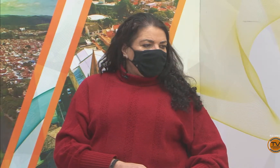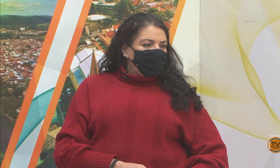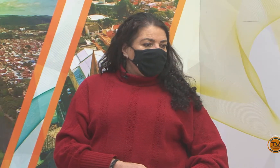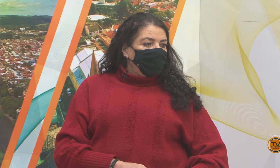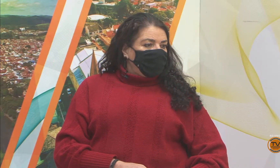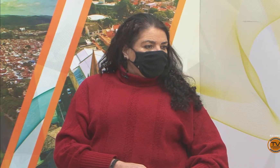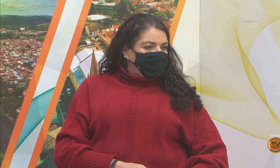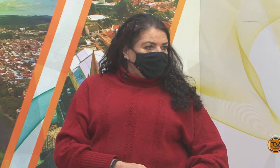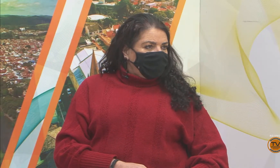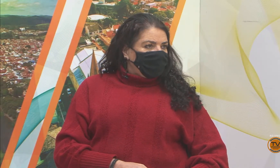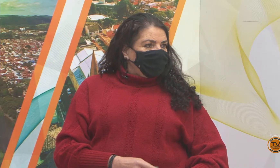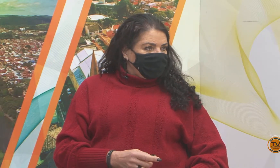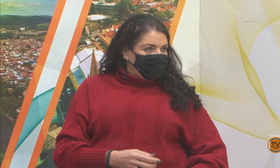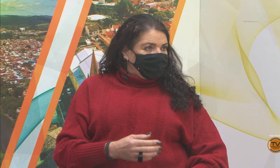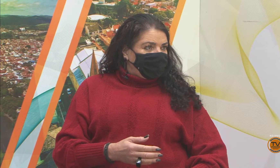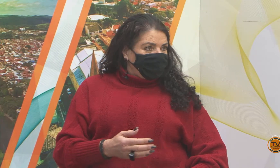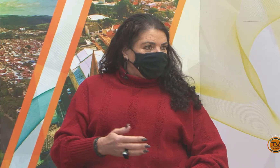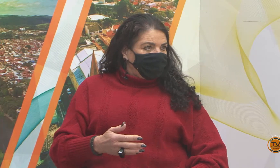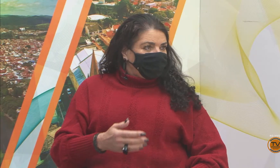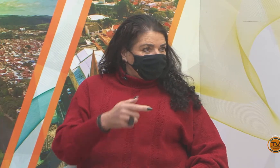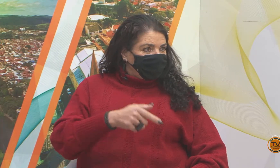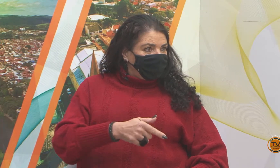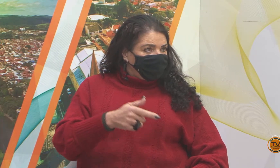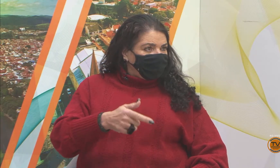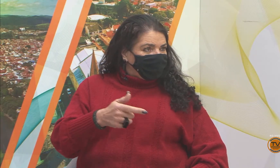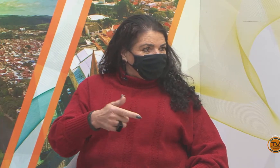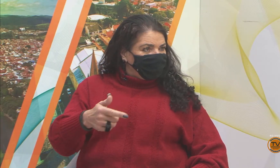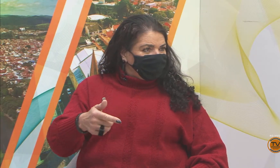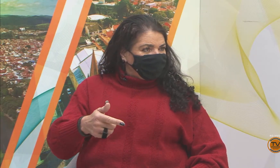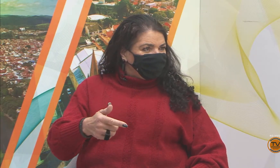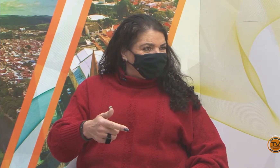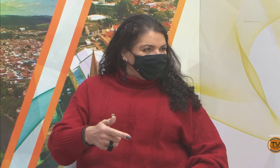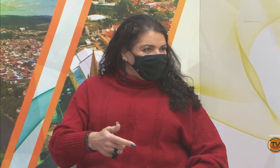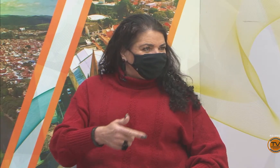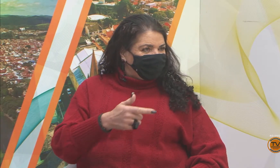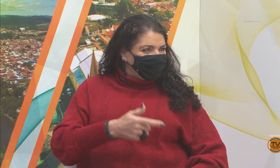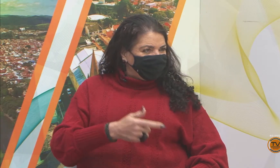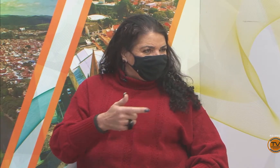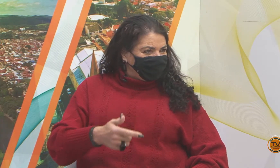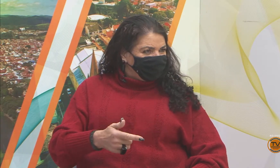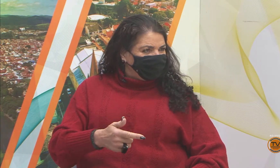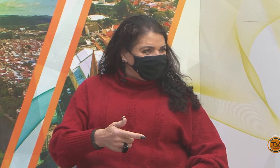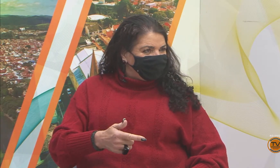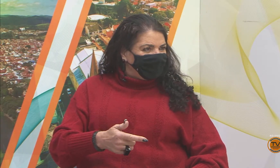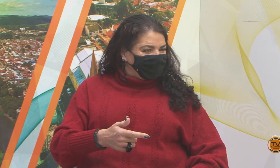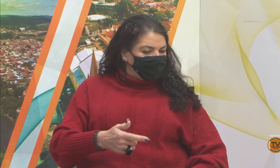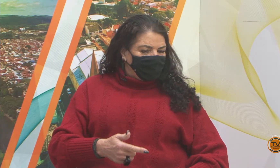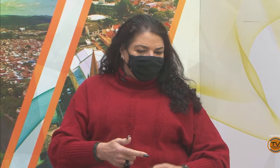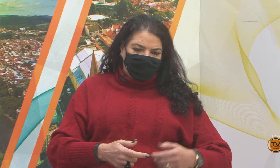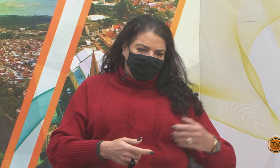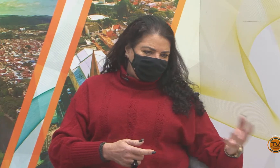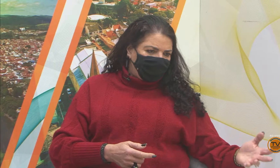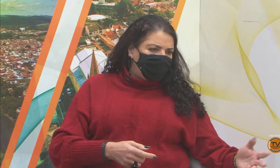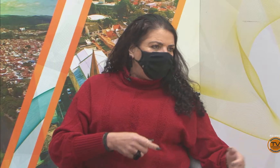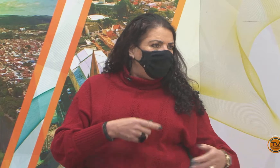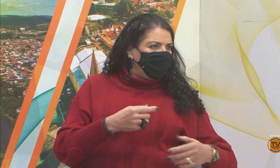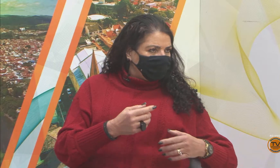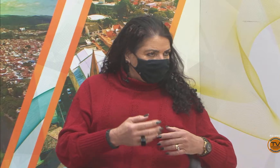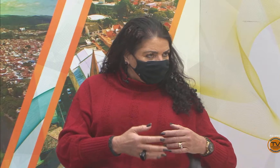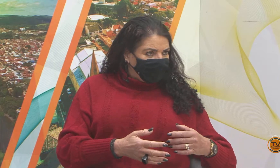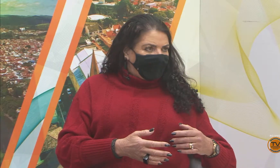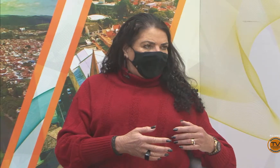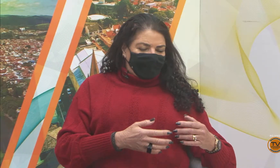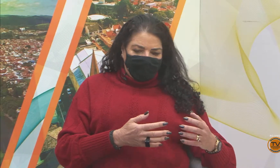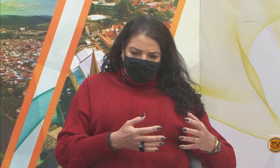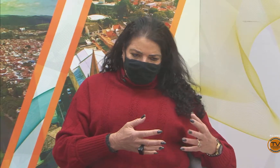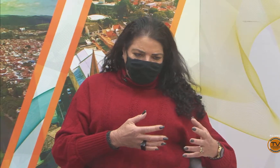muitas crianças do particular que não acompanham. O do público acaba acompanhando um pouco mais, faz a pericultura no posto, às vezes pega o leite,